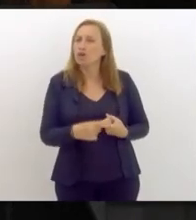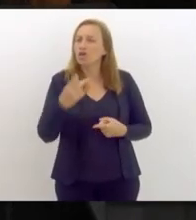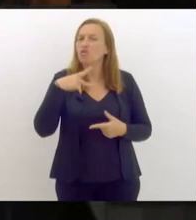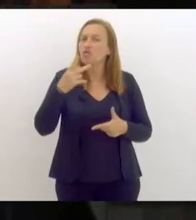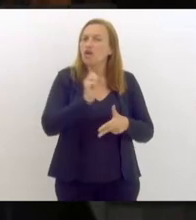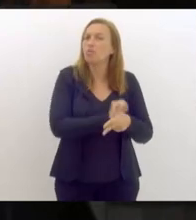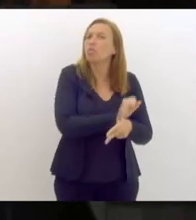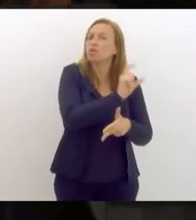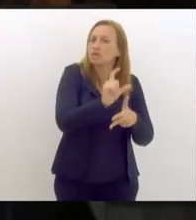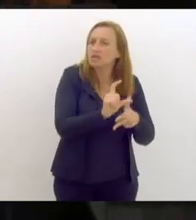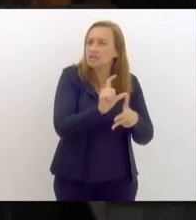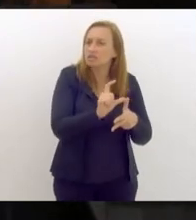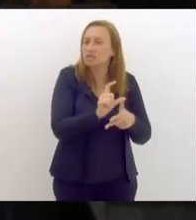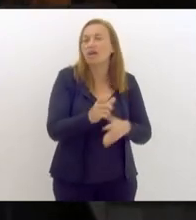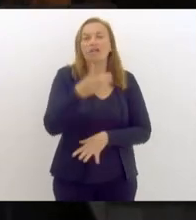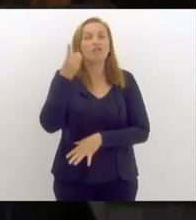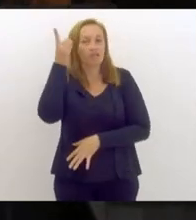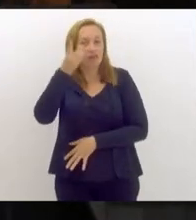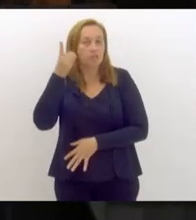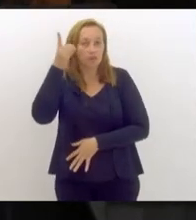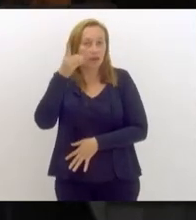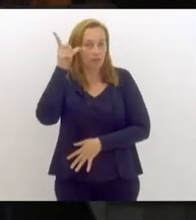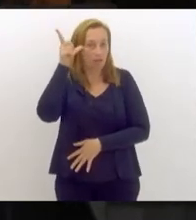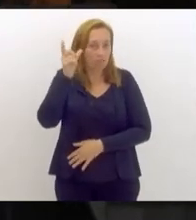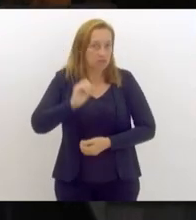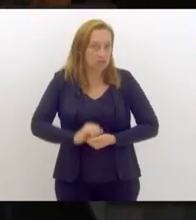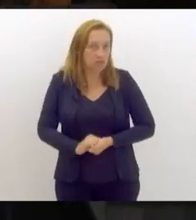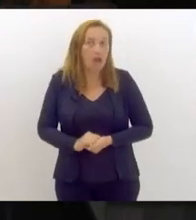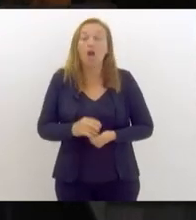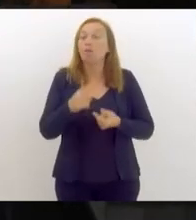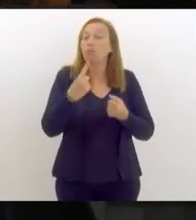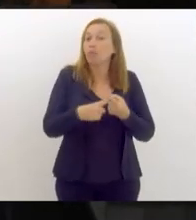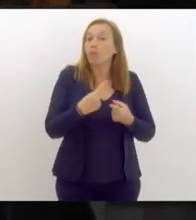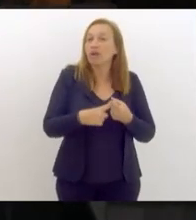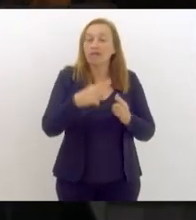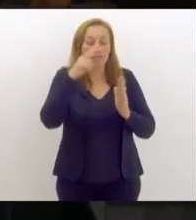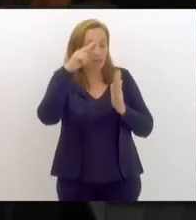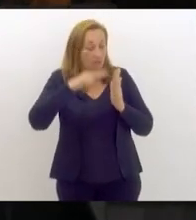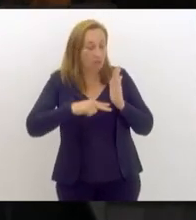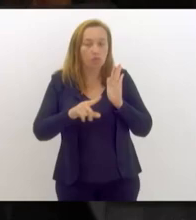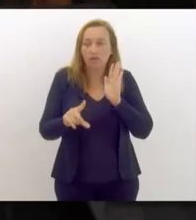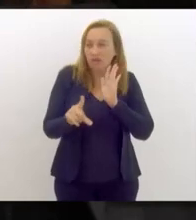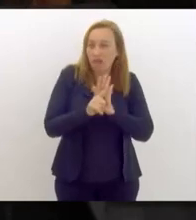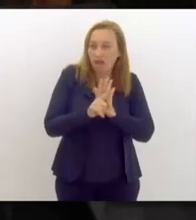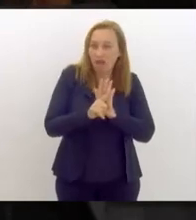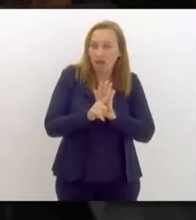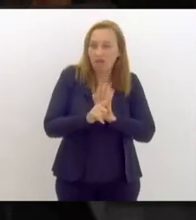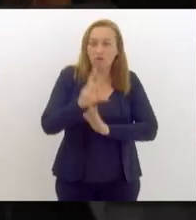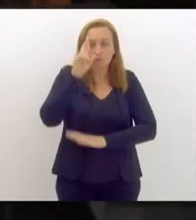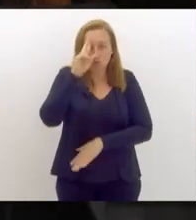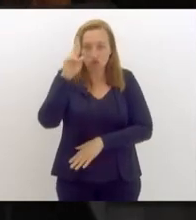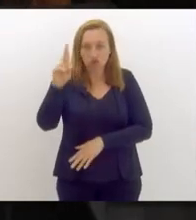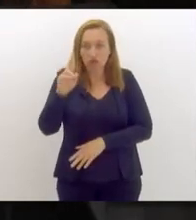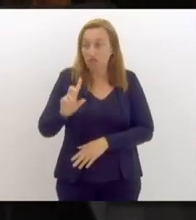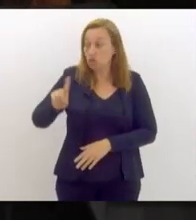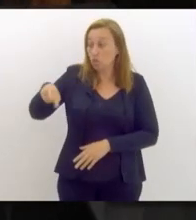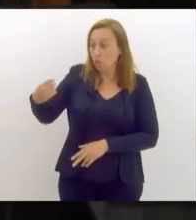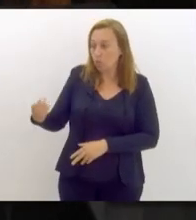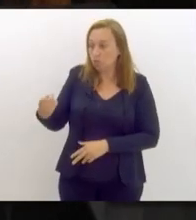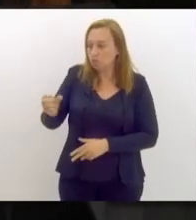Executivo deputada Lucinha porque na leitura da lei o chefes dos outros